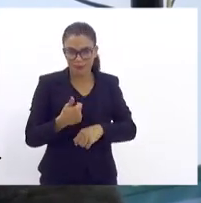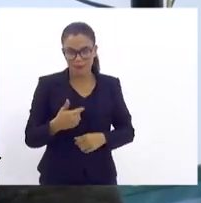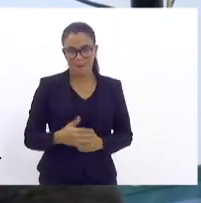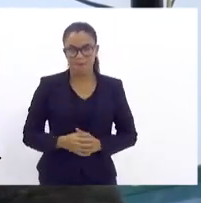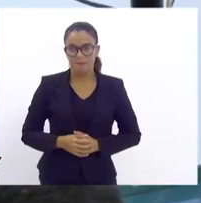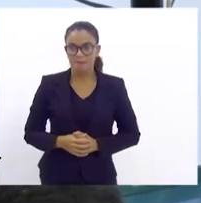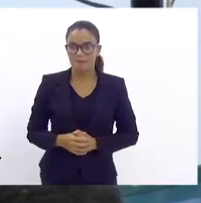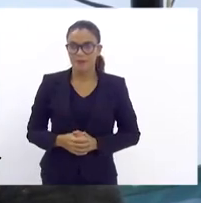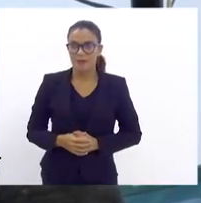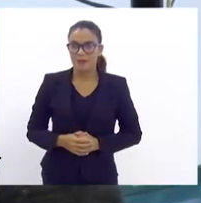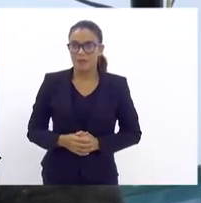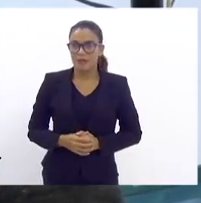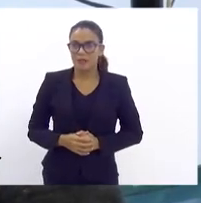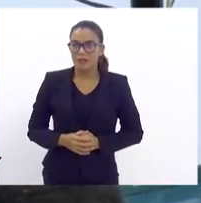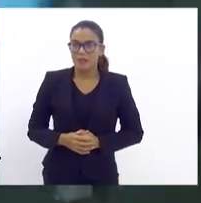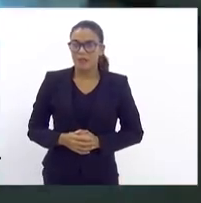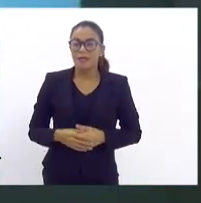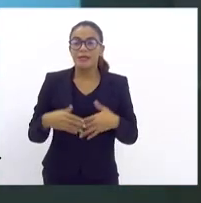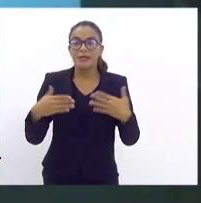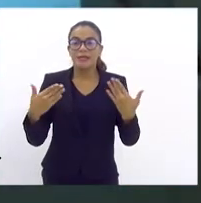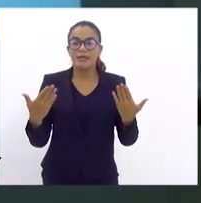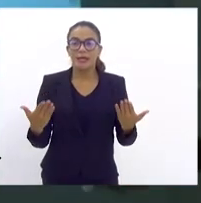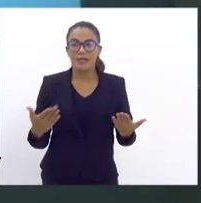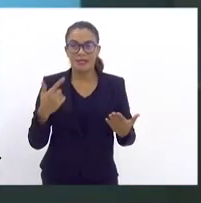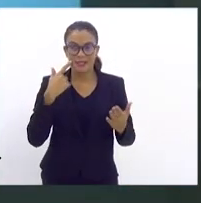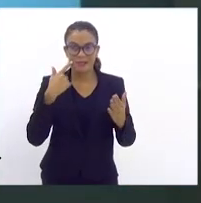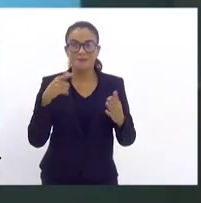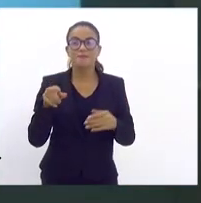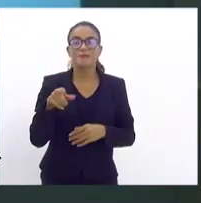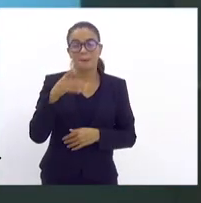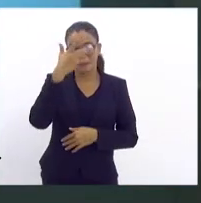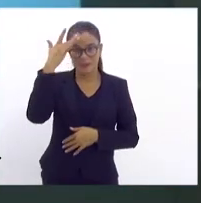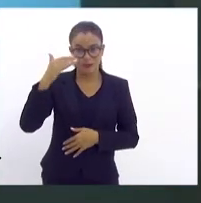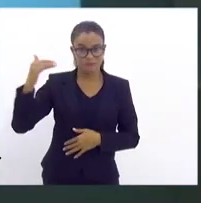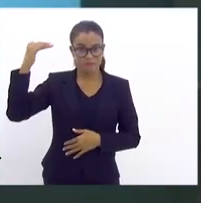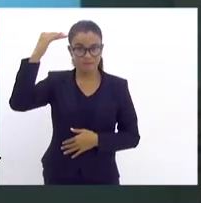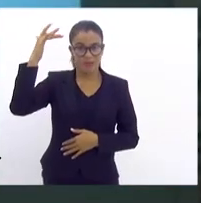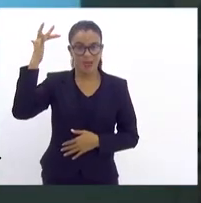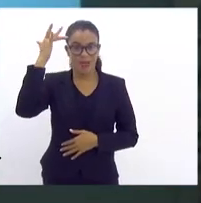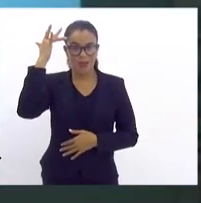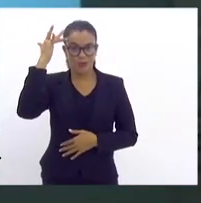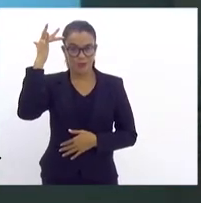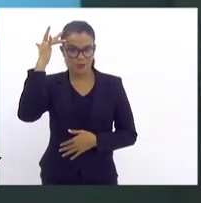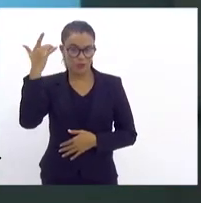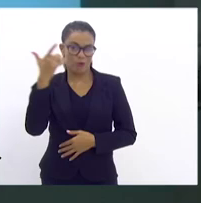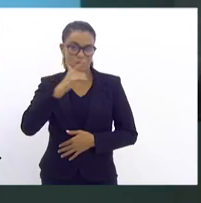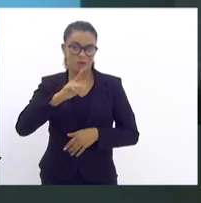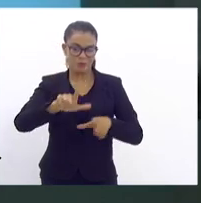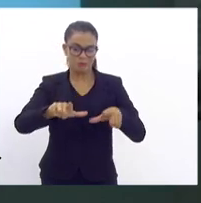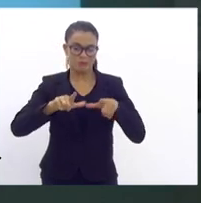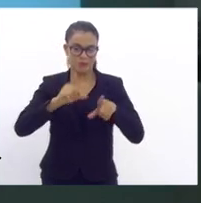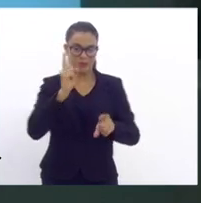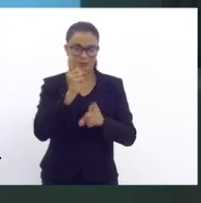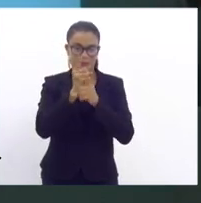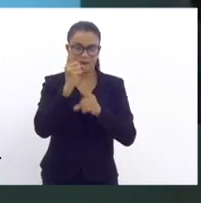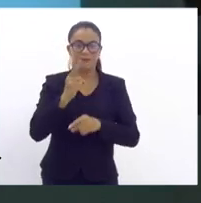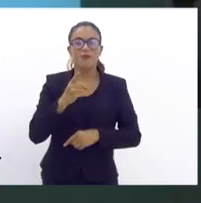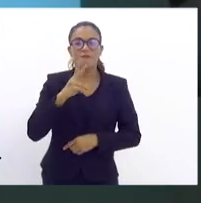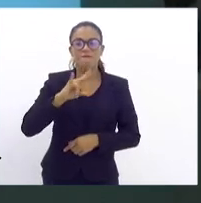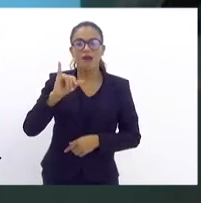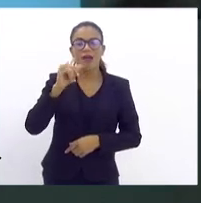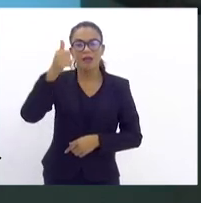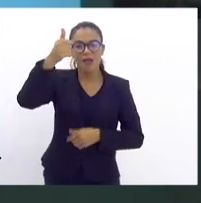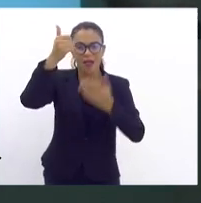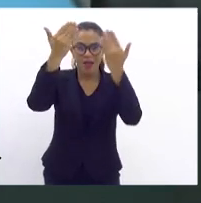por favor e ali olha na pessoa na fase adulta que também fechamos diagnóstico a gente vai valer vamos